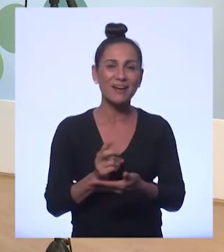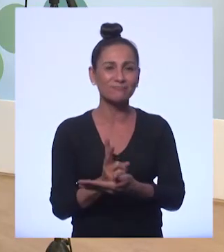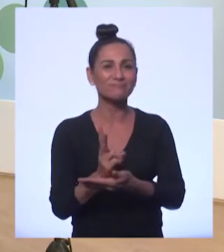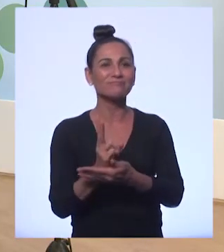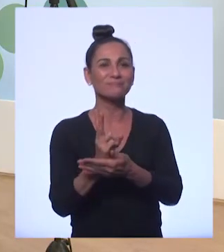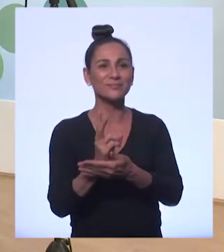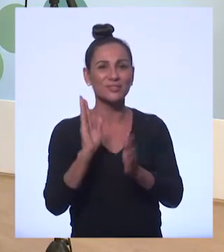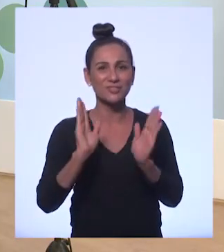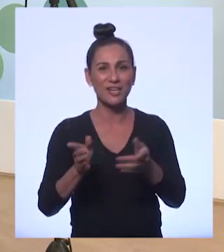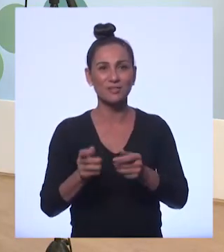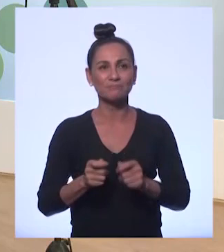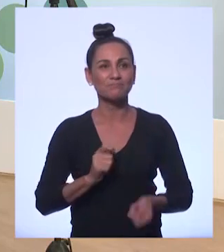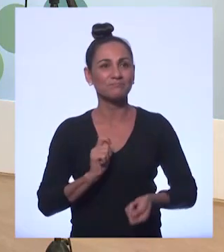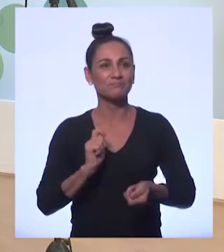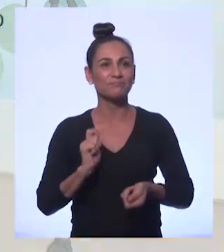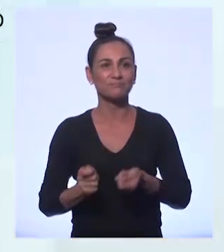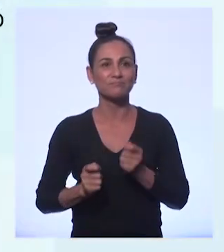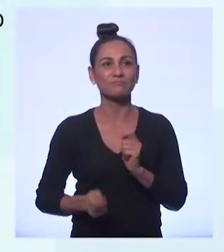já, né?